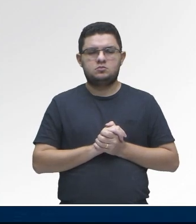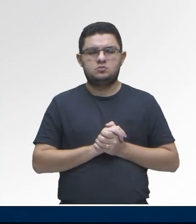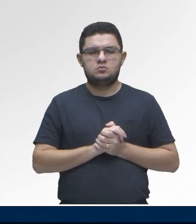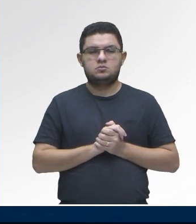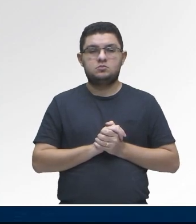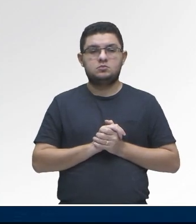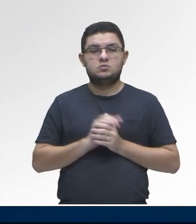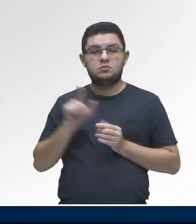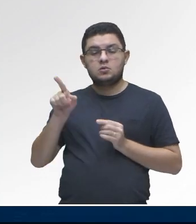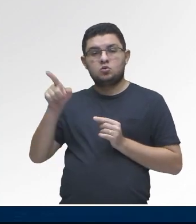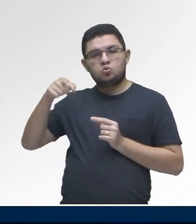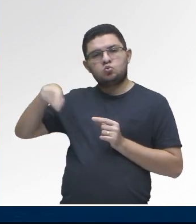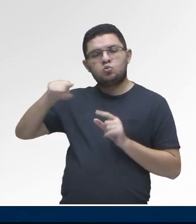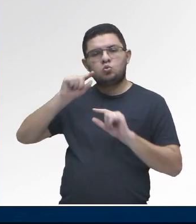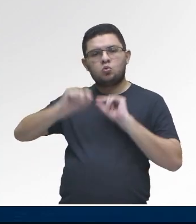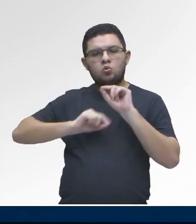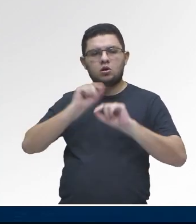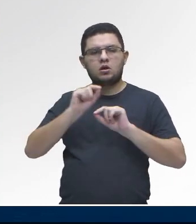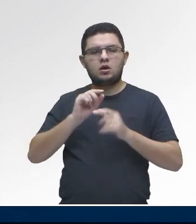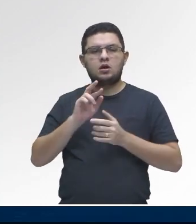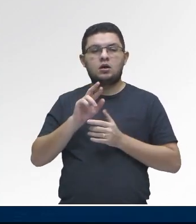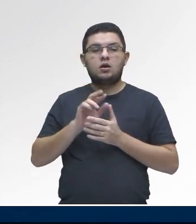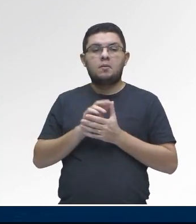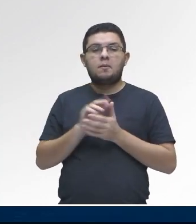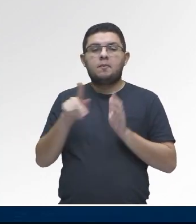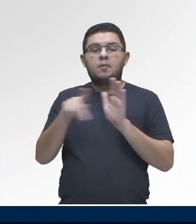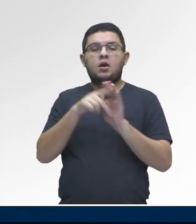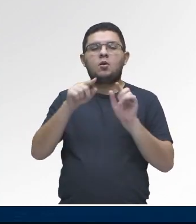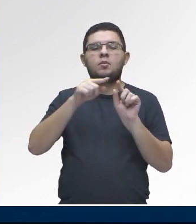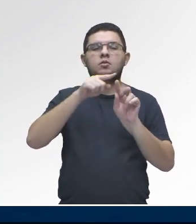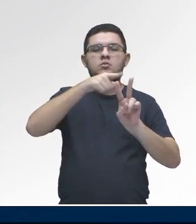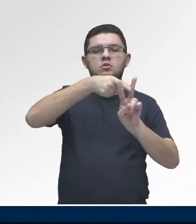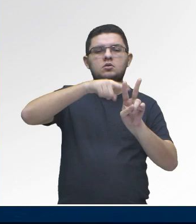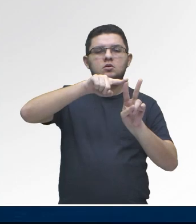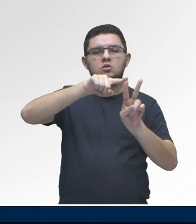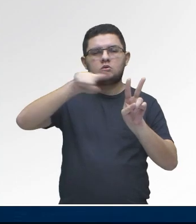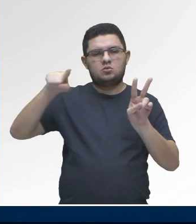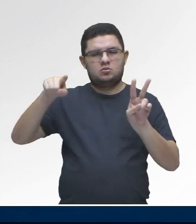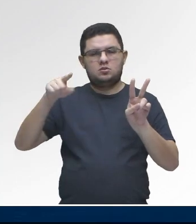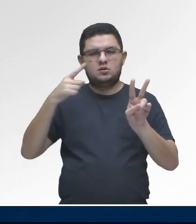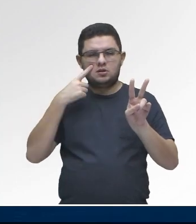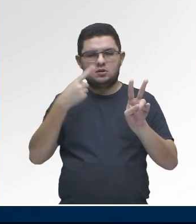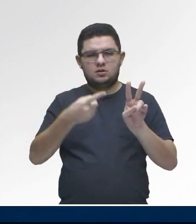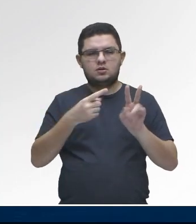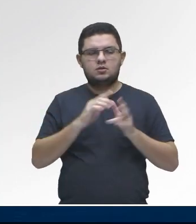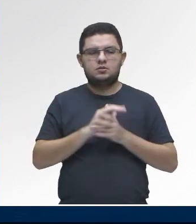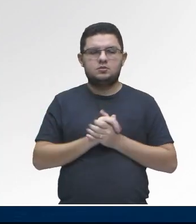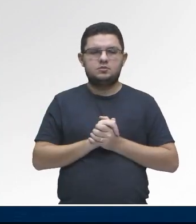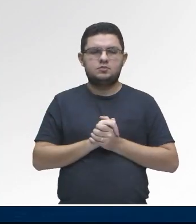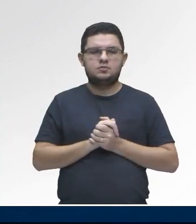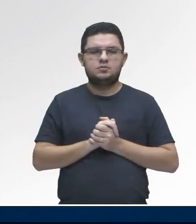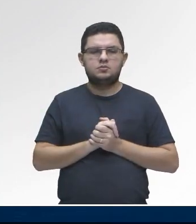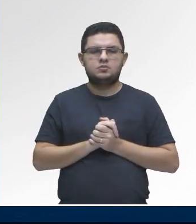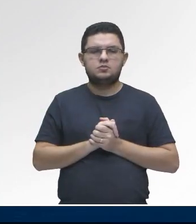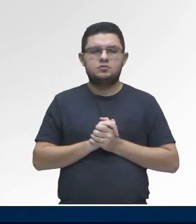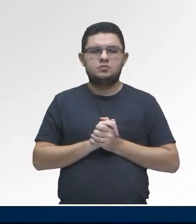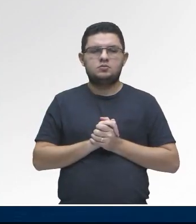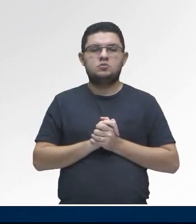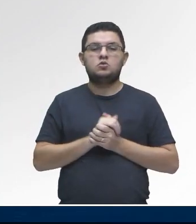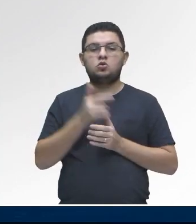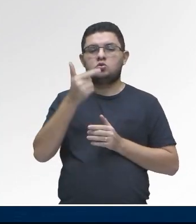numa raiz, raiz quadrada disso, é igual a raiz disso aqui, esse 2 eu cancelo com esses aqui,